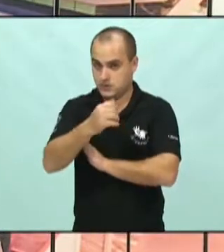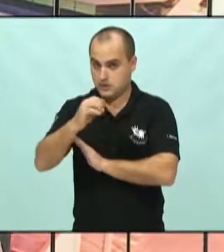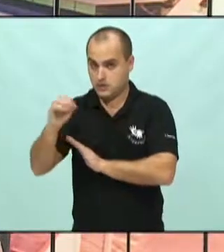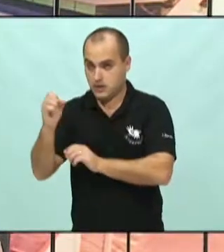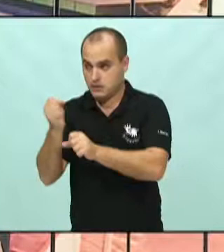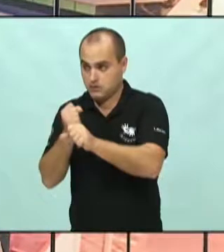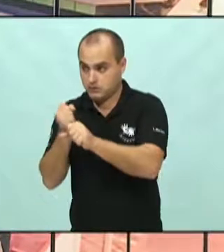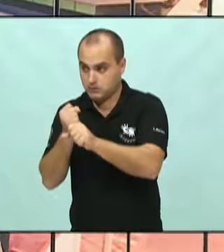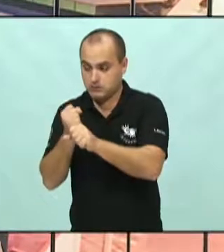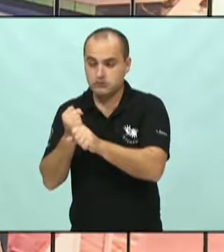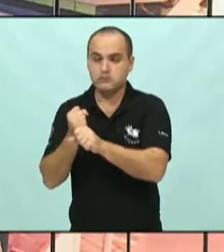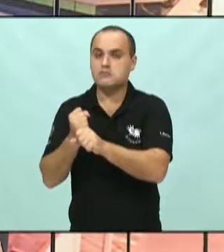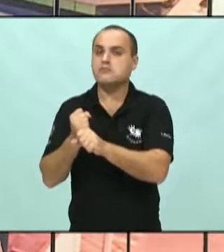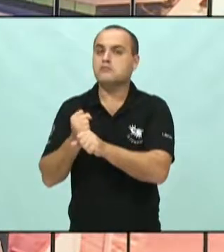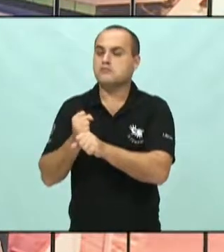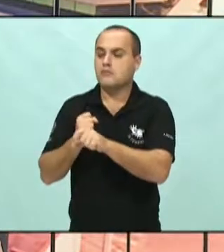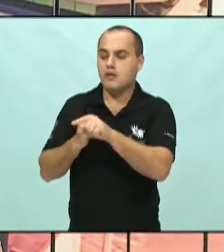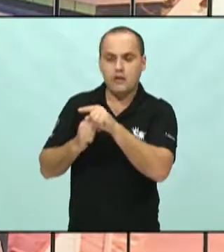foi determinante